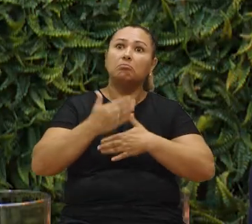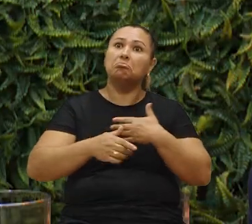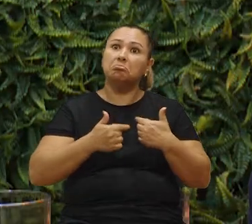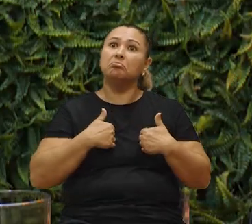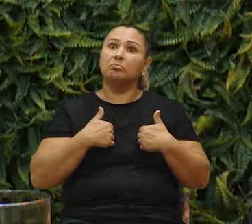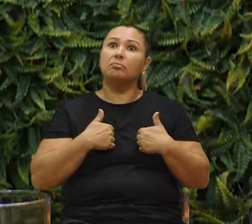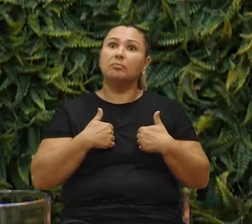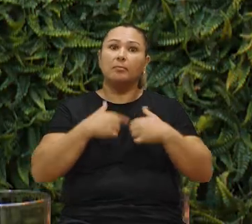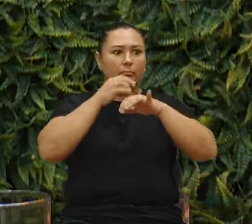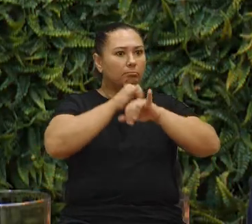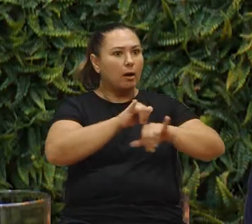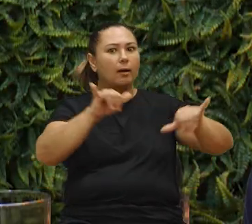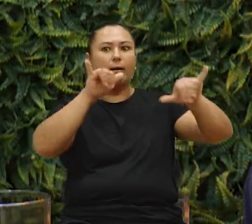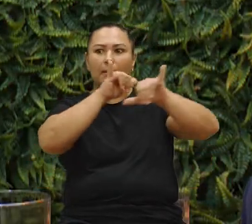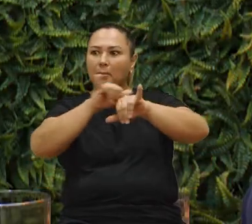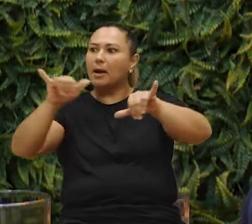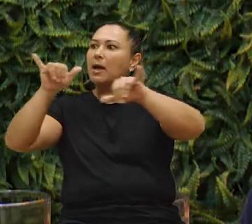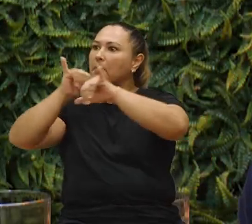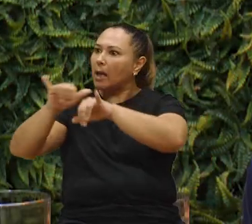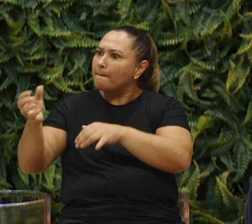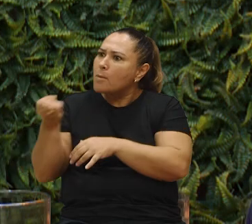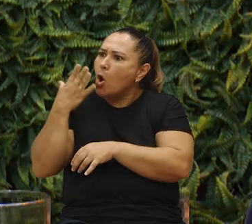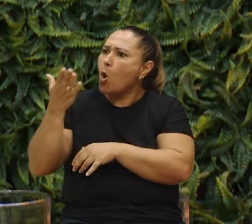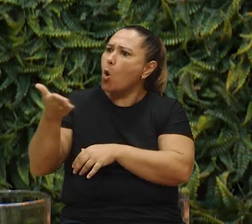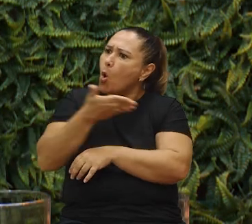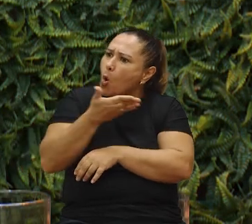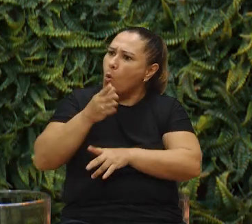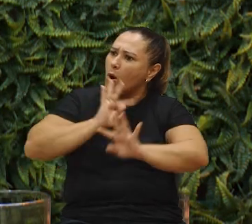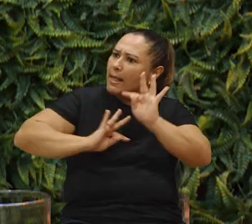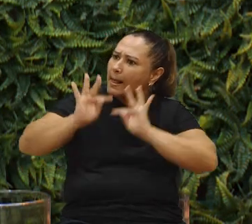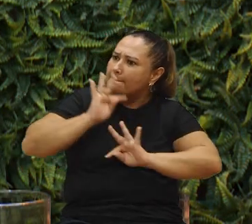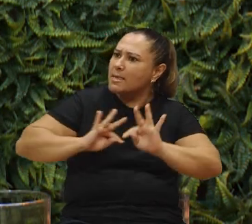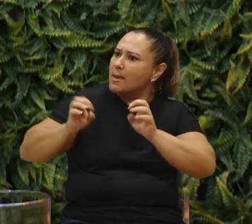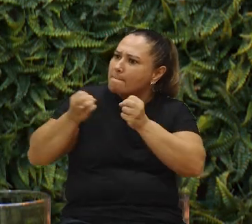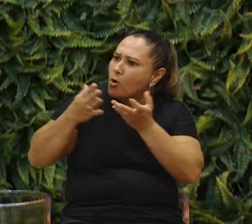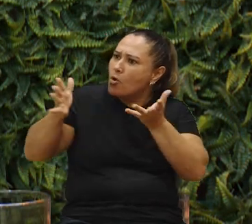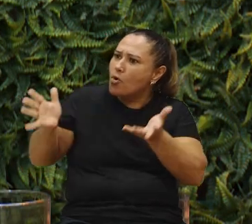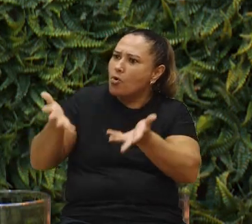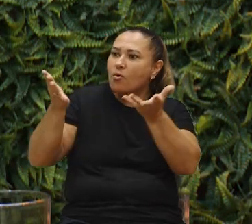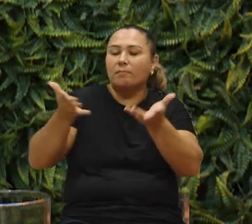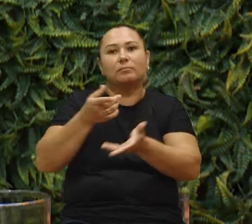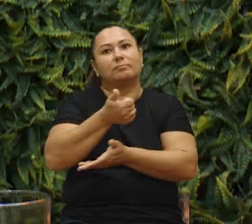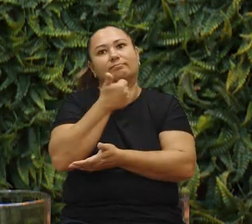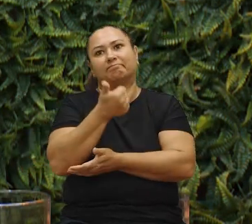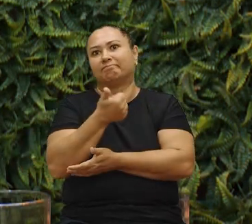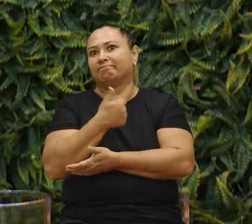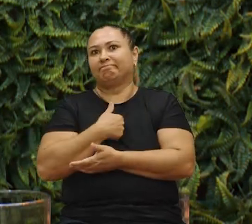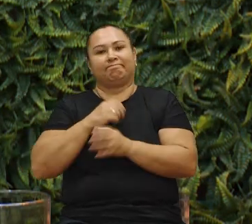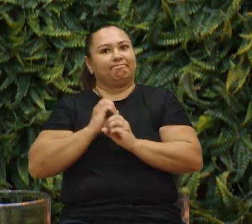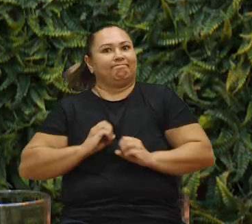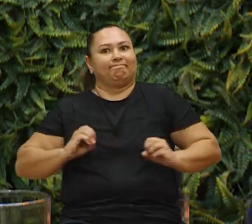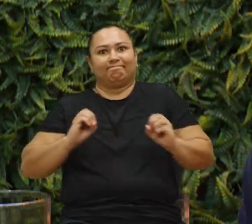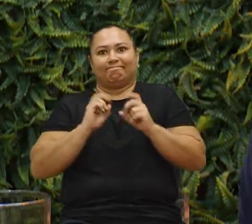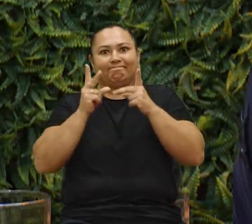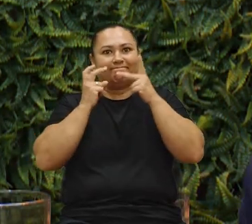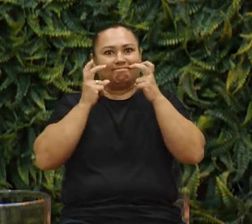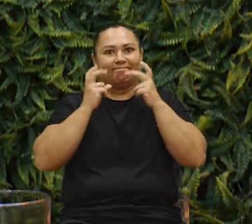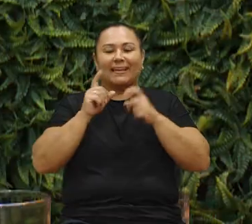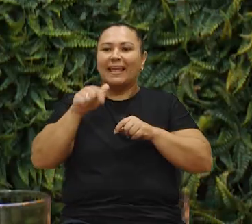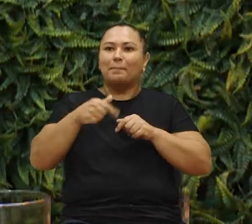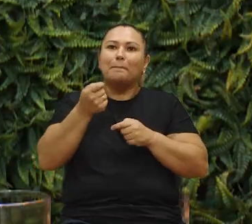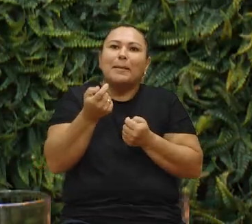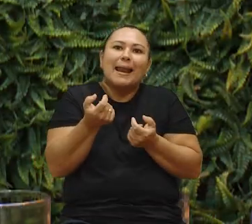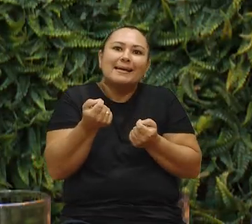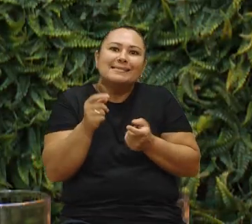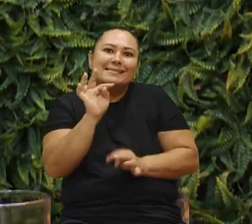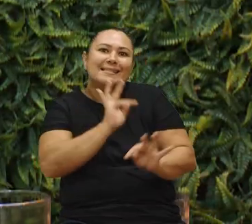tornam agentes que propagam esse tipo de tratamento. E é bonito demais a gente ver isso. O que eu faço é uma